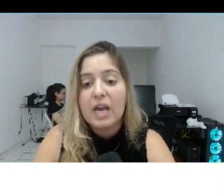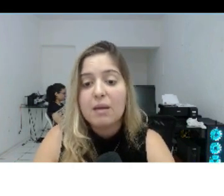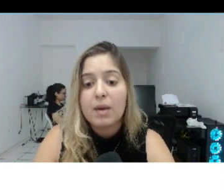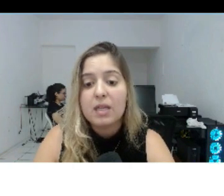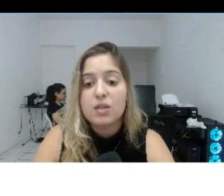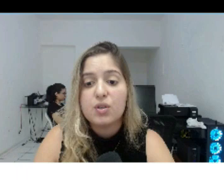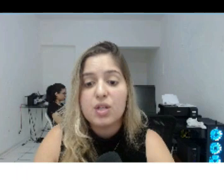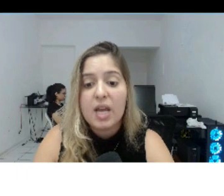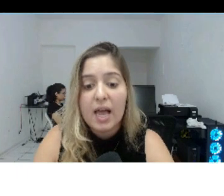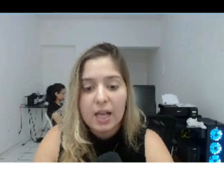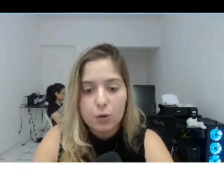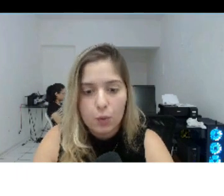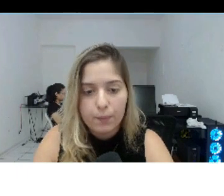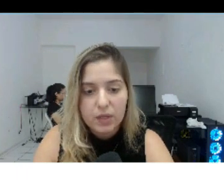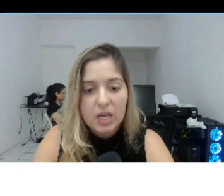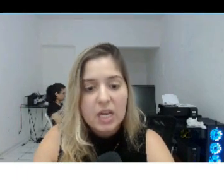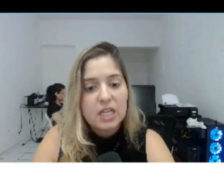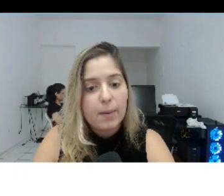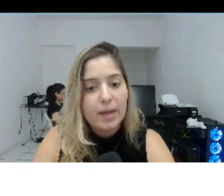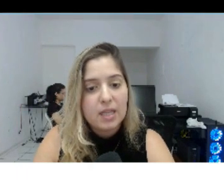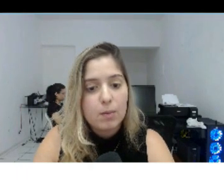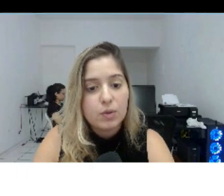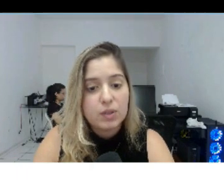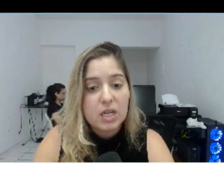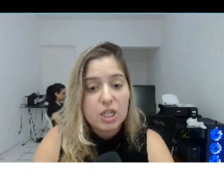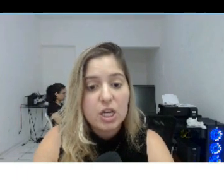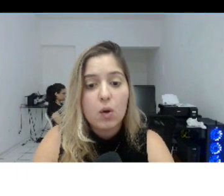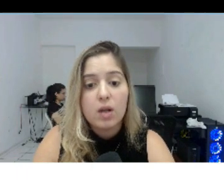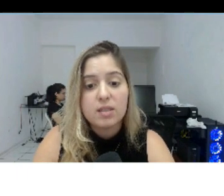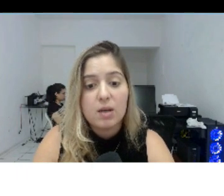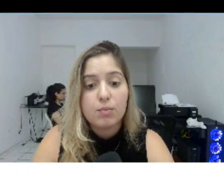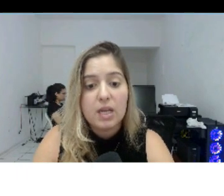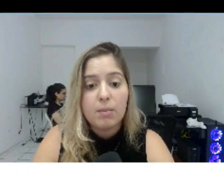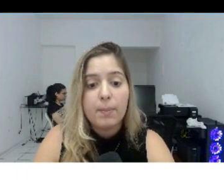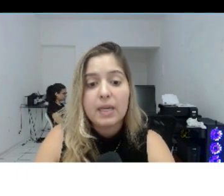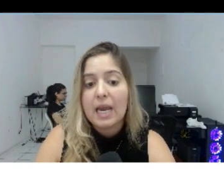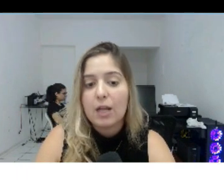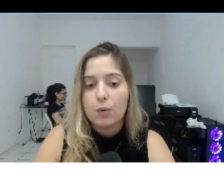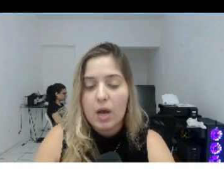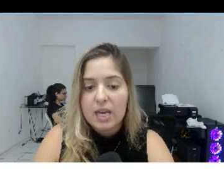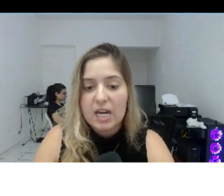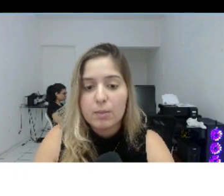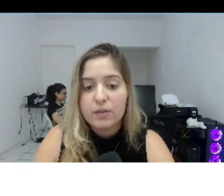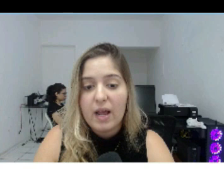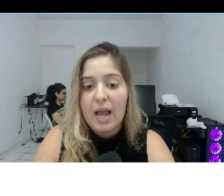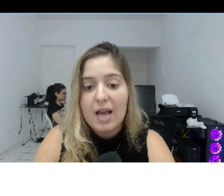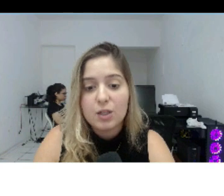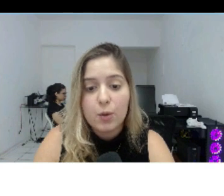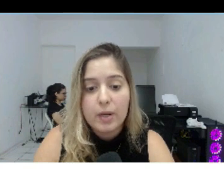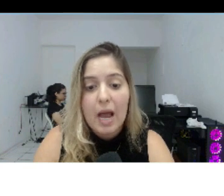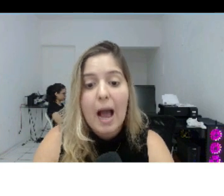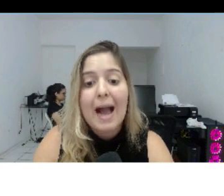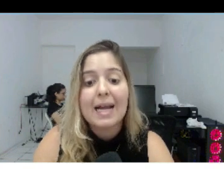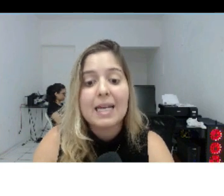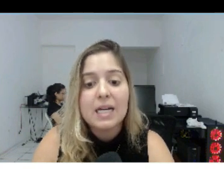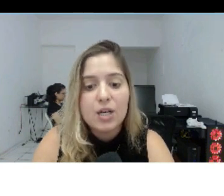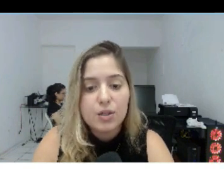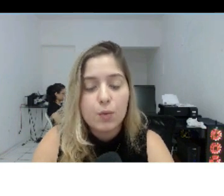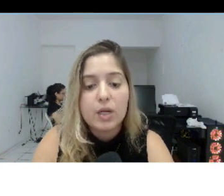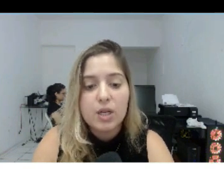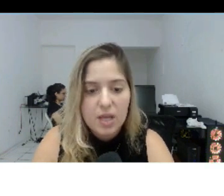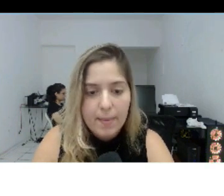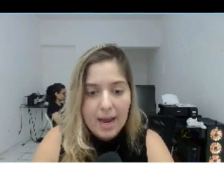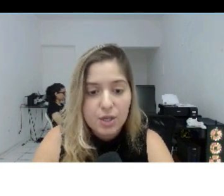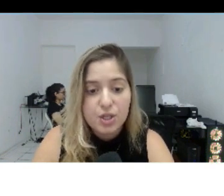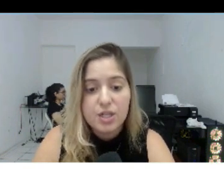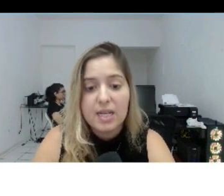quando havia emendas de relator. E também temos que Nicolas é um tema pequeno. Queremos falar sobre